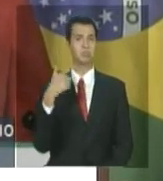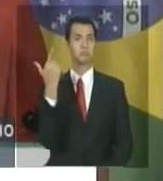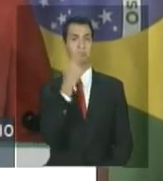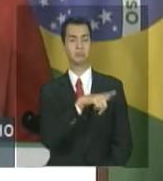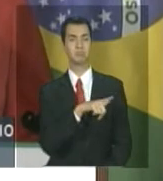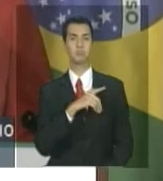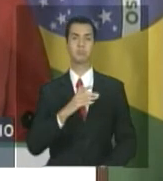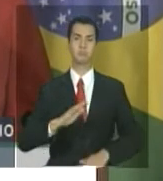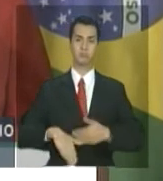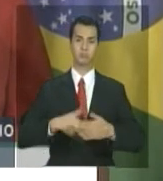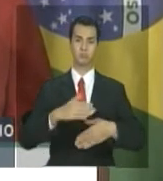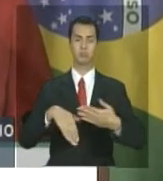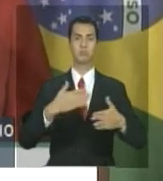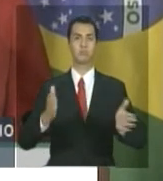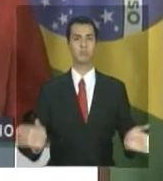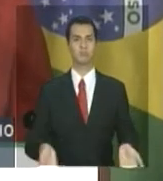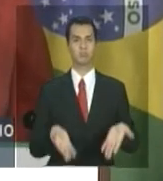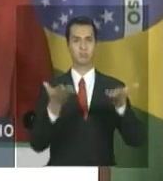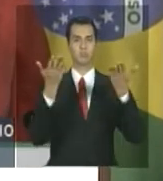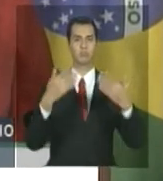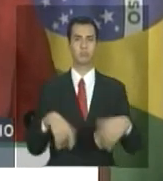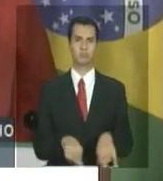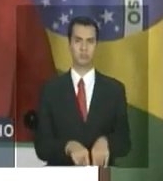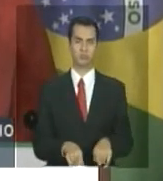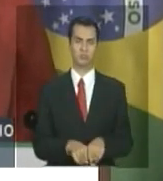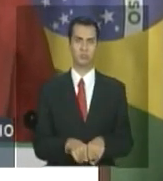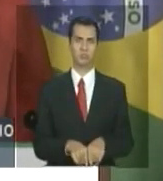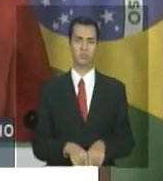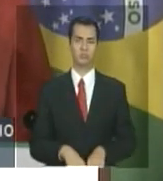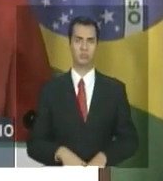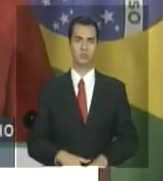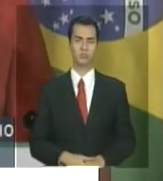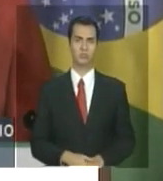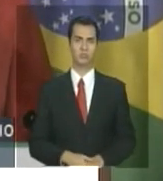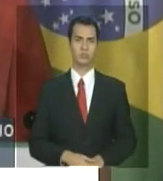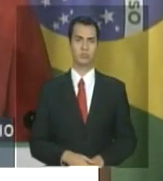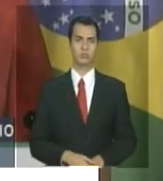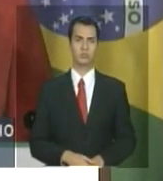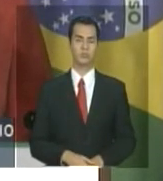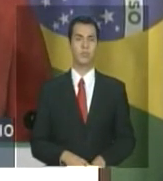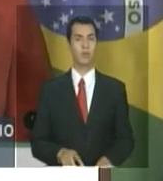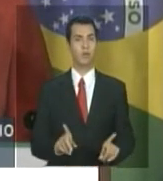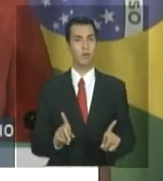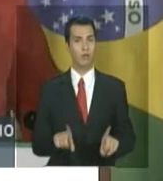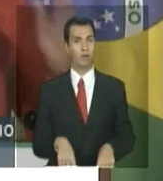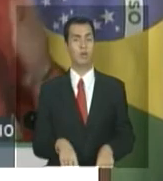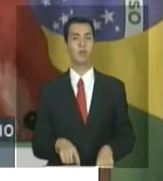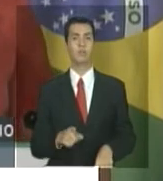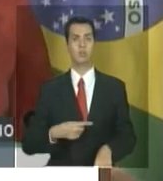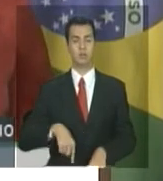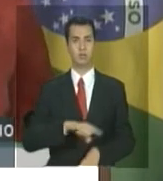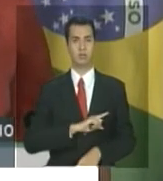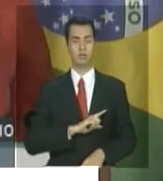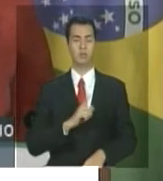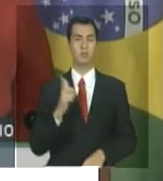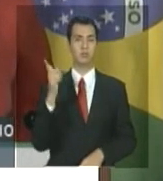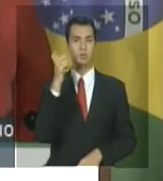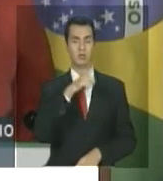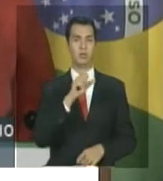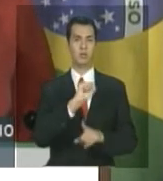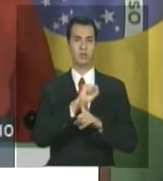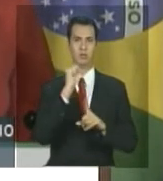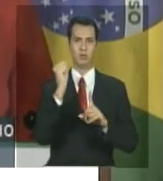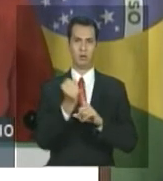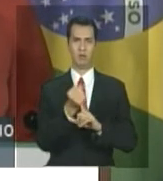propulsores do nosso crescimento e, ao mesmo tempo, é a forma pela qual nós realizamos justiça social.